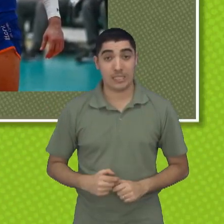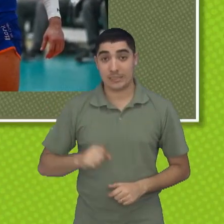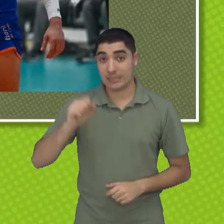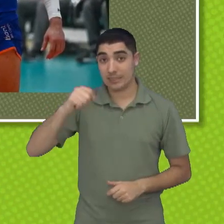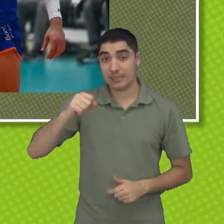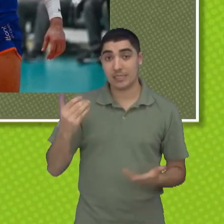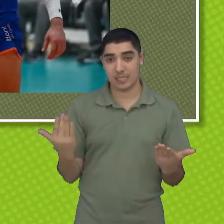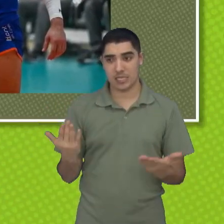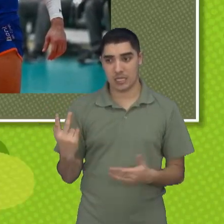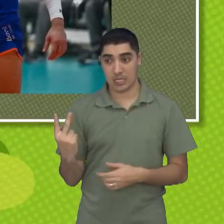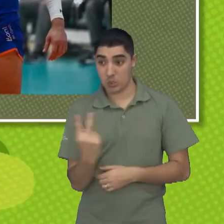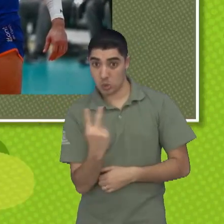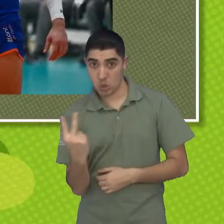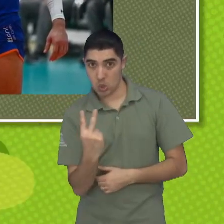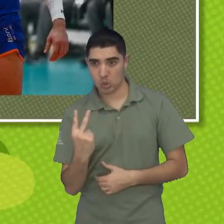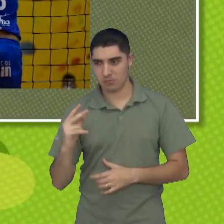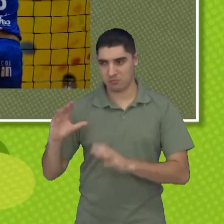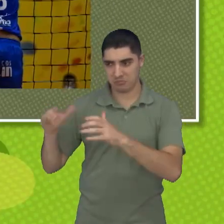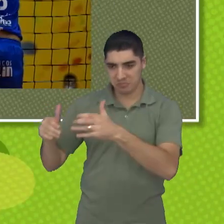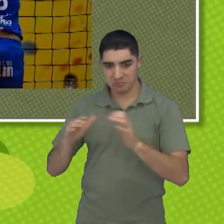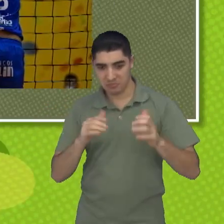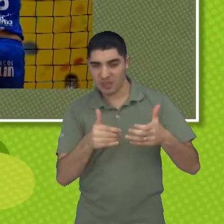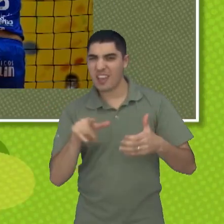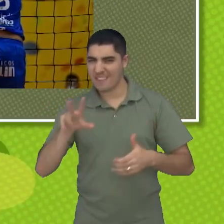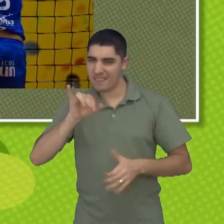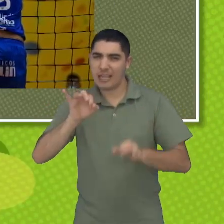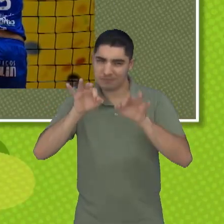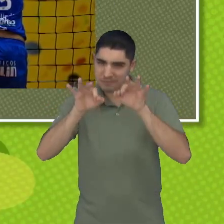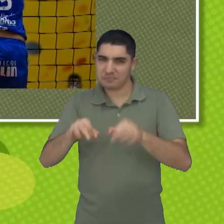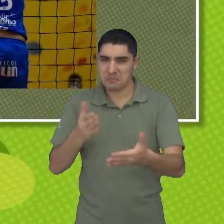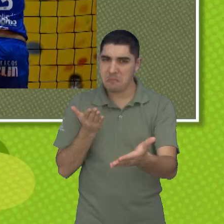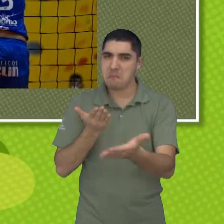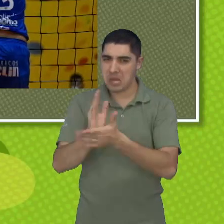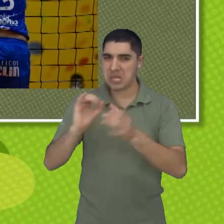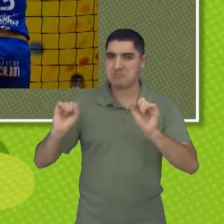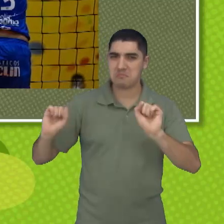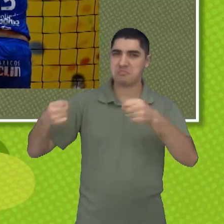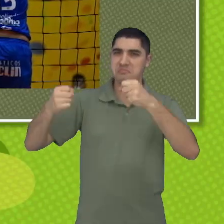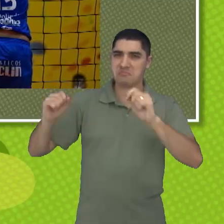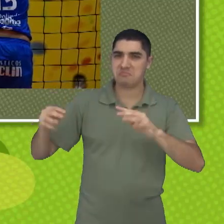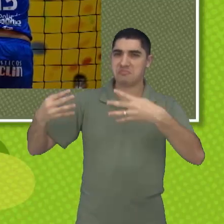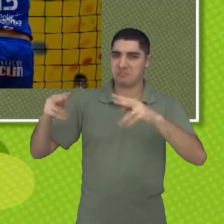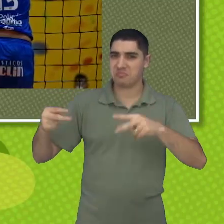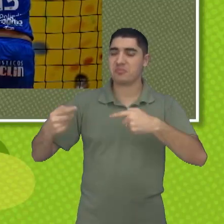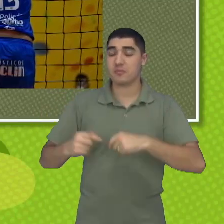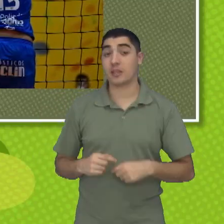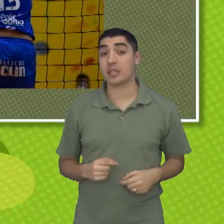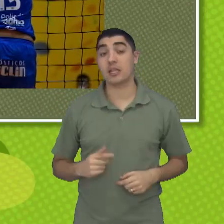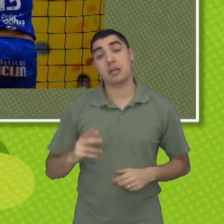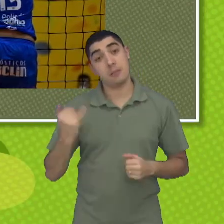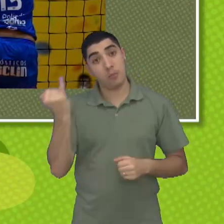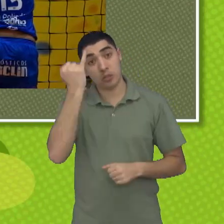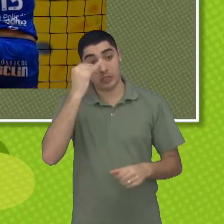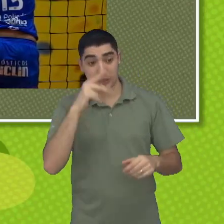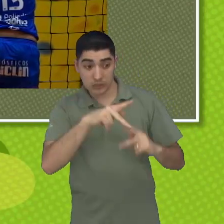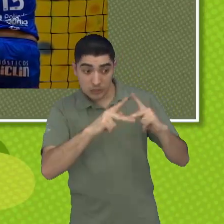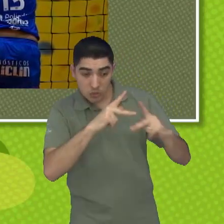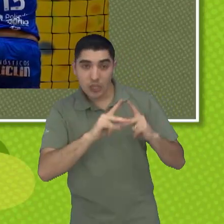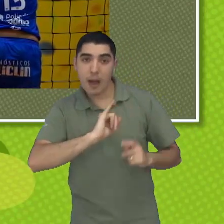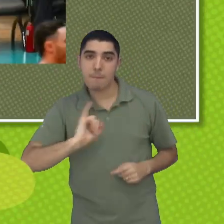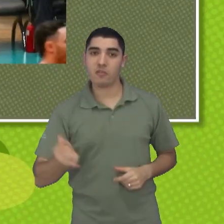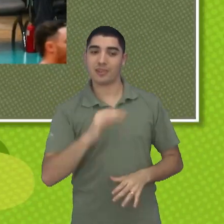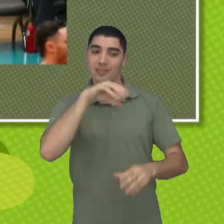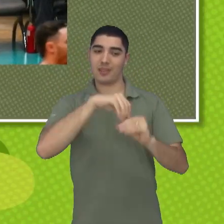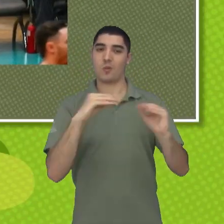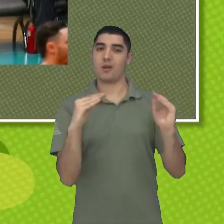ser também as que vão avançar para as fases finais, né? Então é importante o São José utilizar o fator casa para poder ganhar